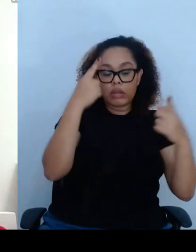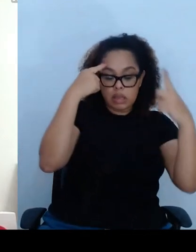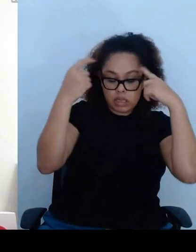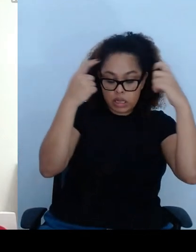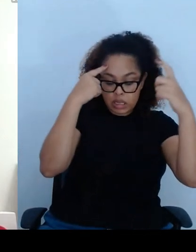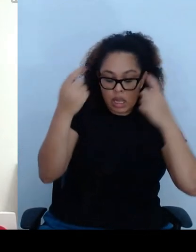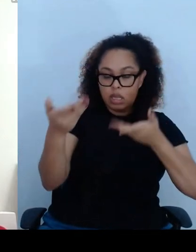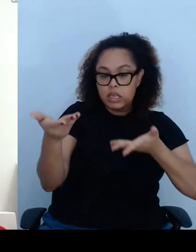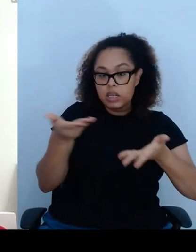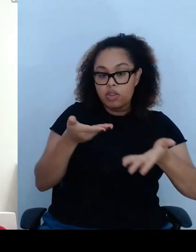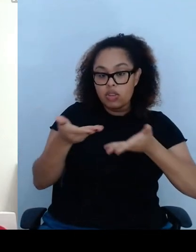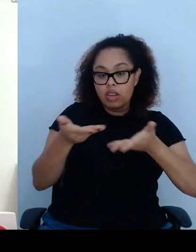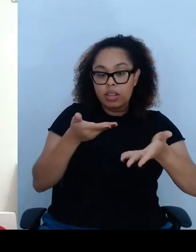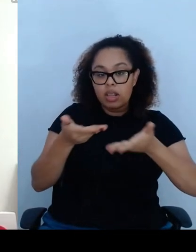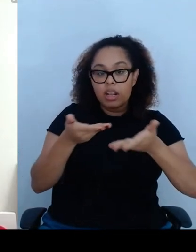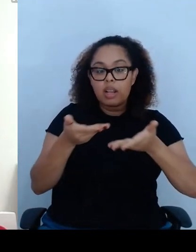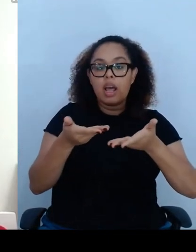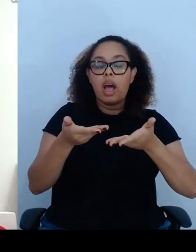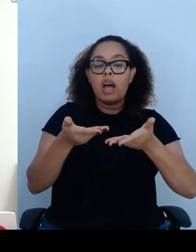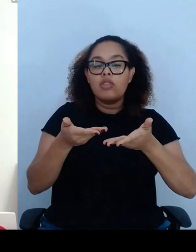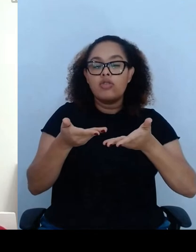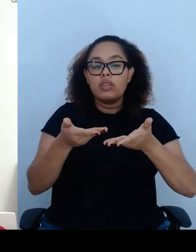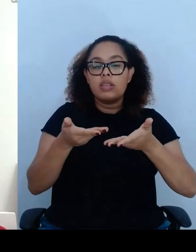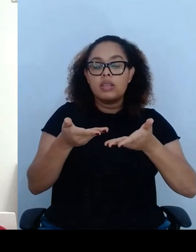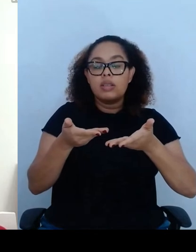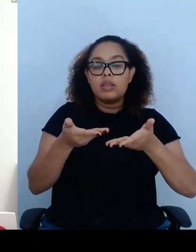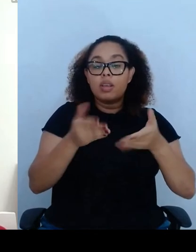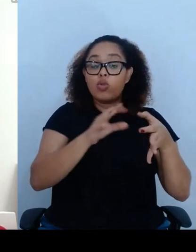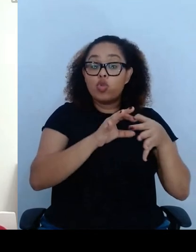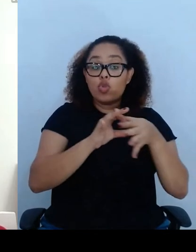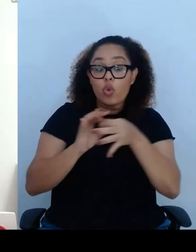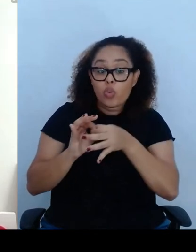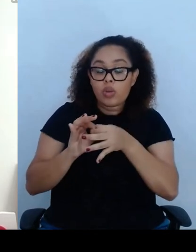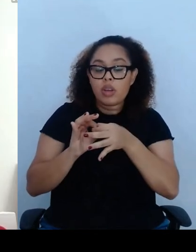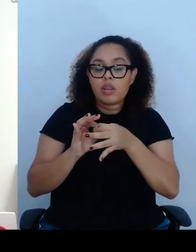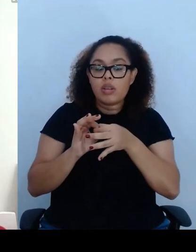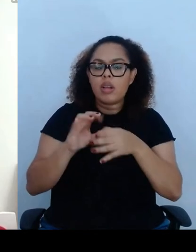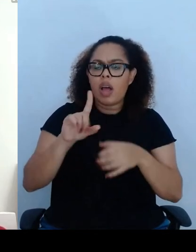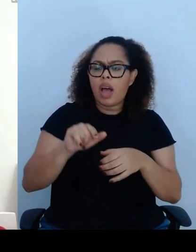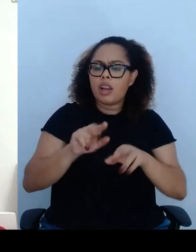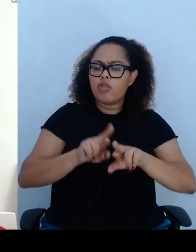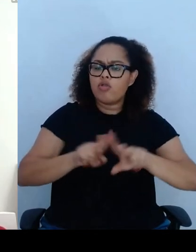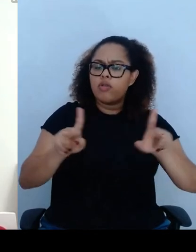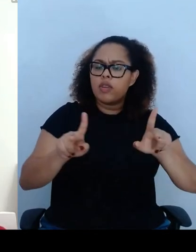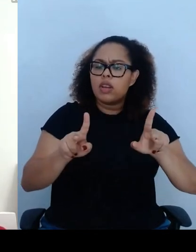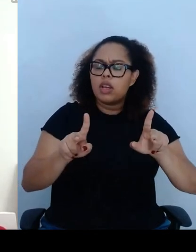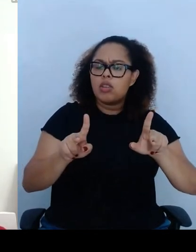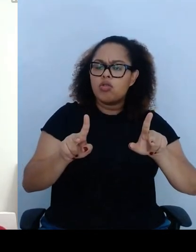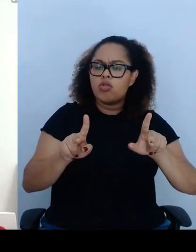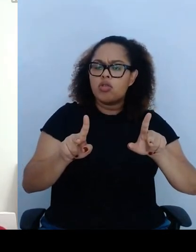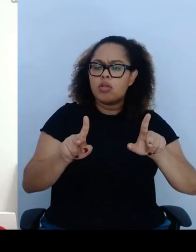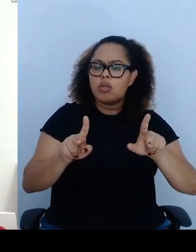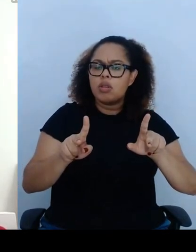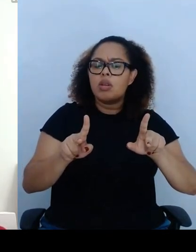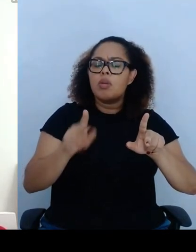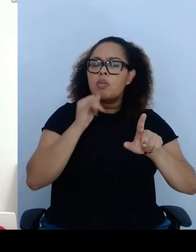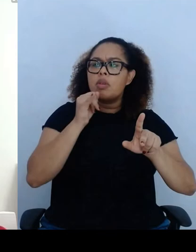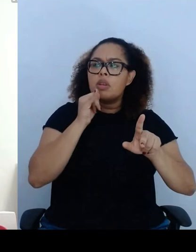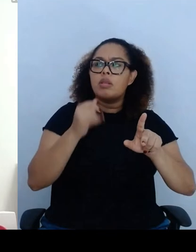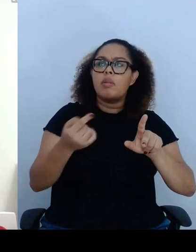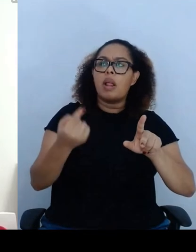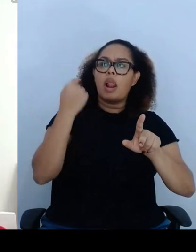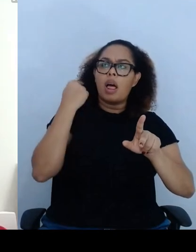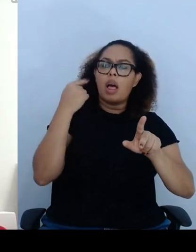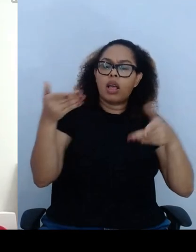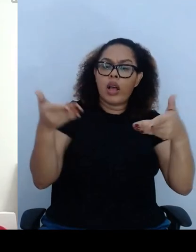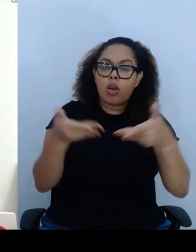com as imagens é um jeito muito diferente e uma economia muito diferente